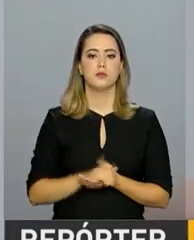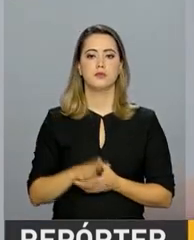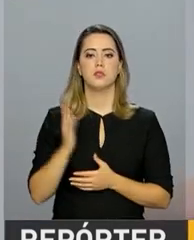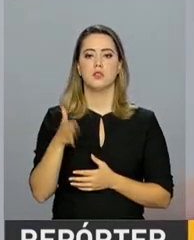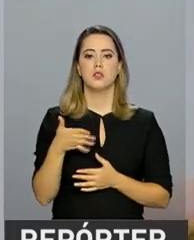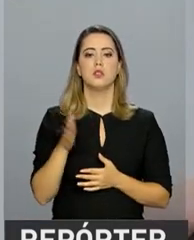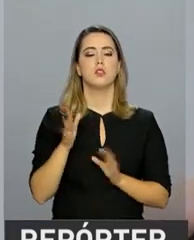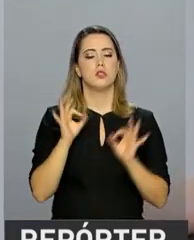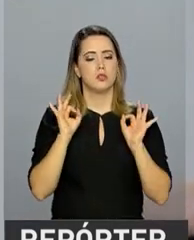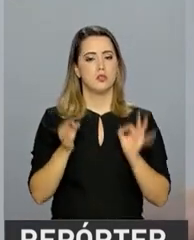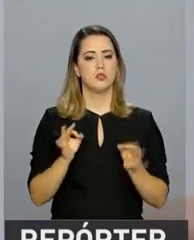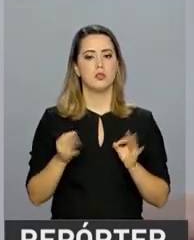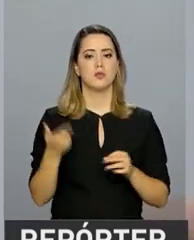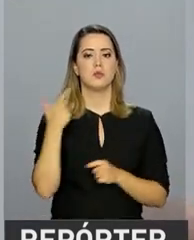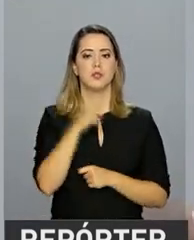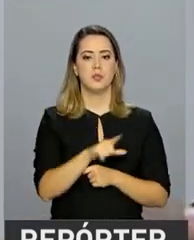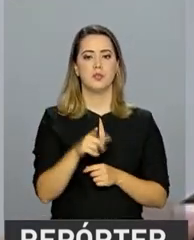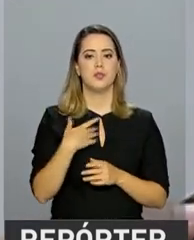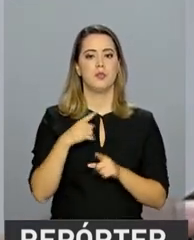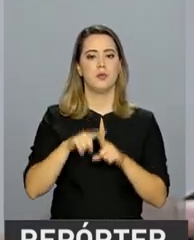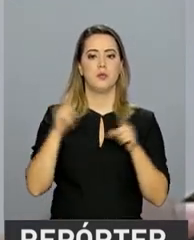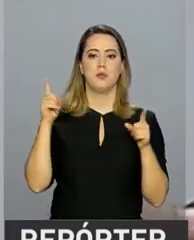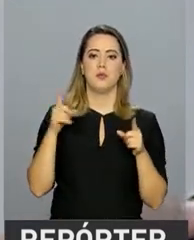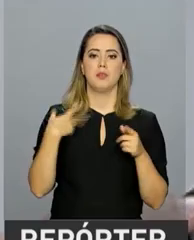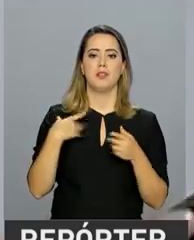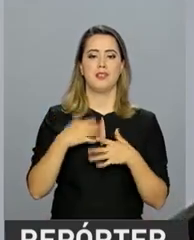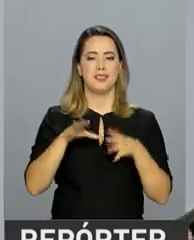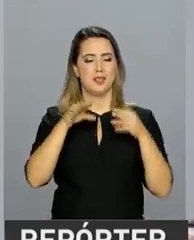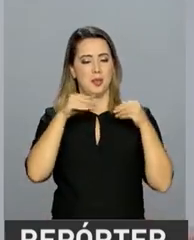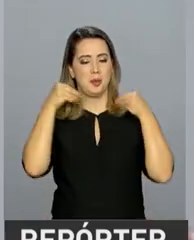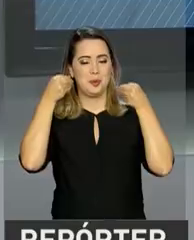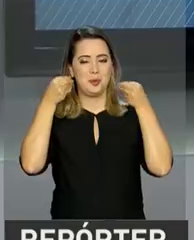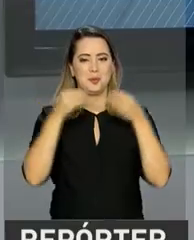Já estou pronta para outra, mas agora é plástica.